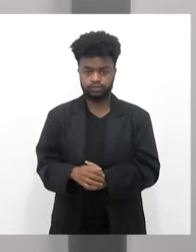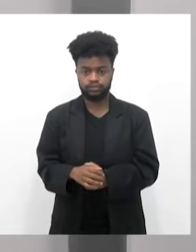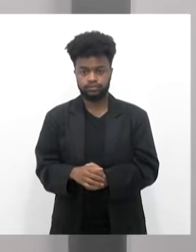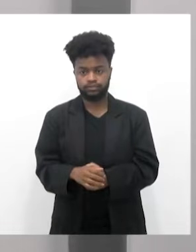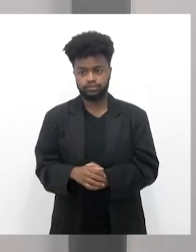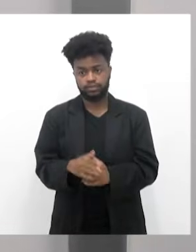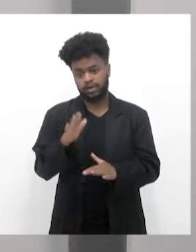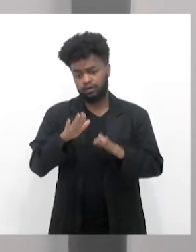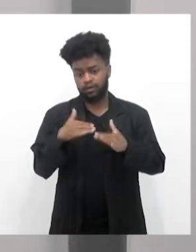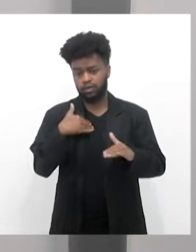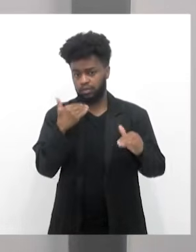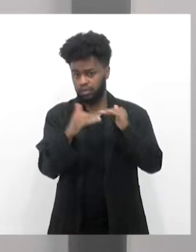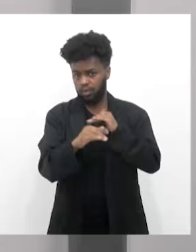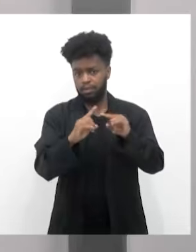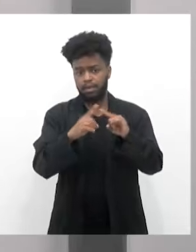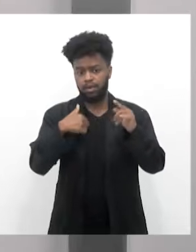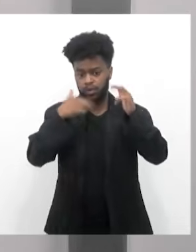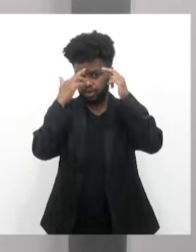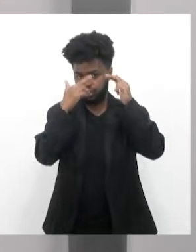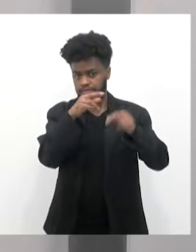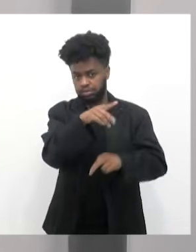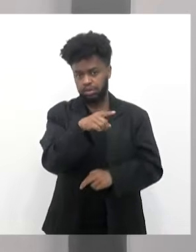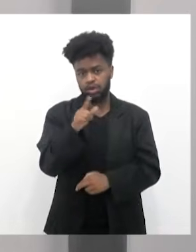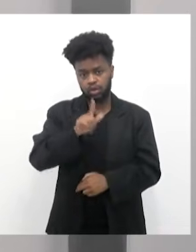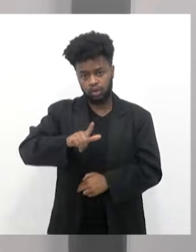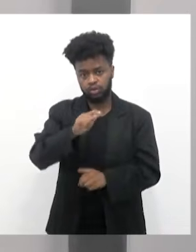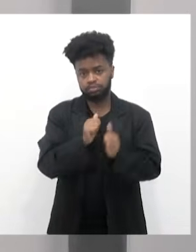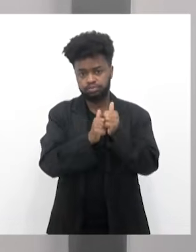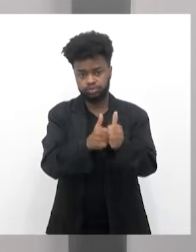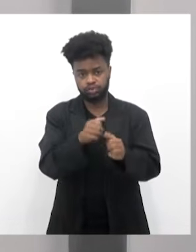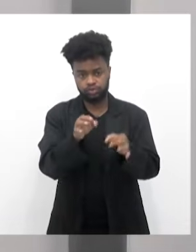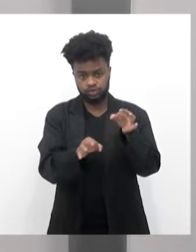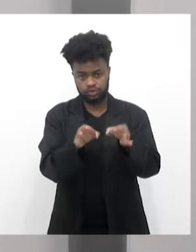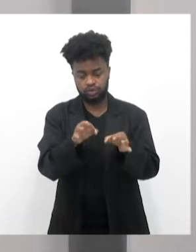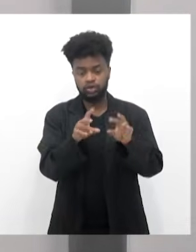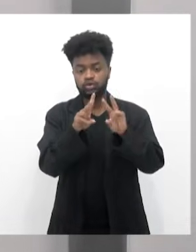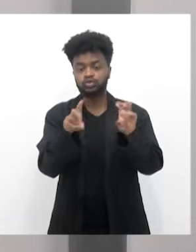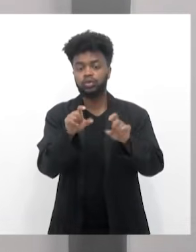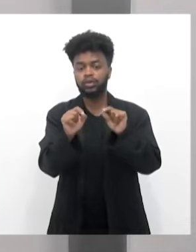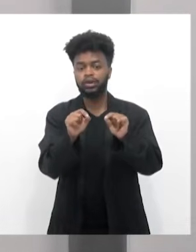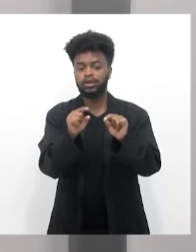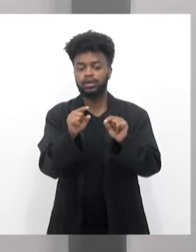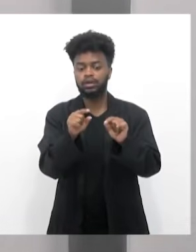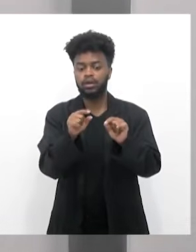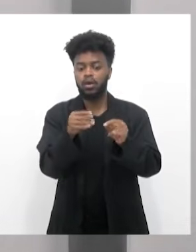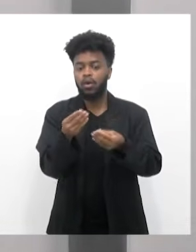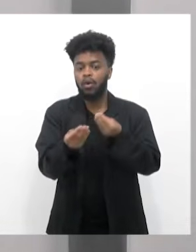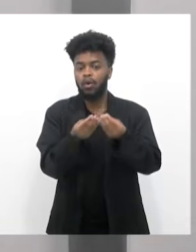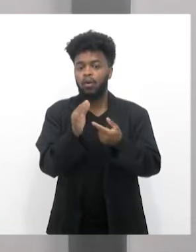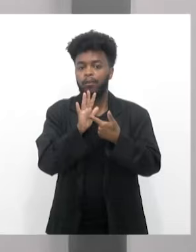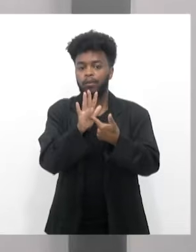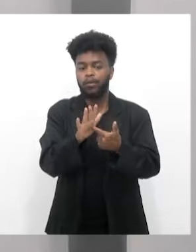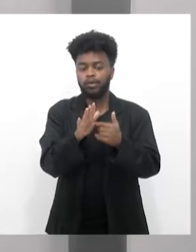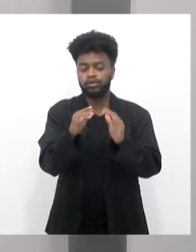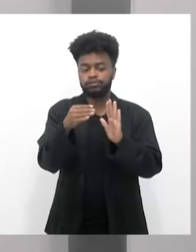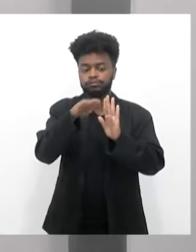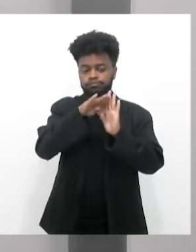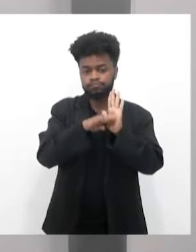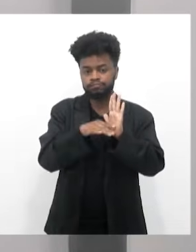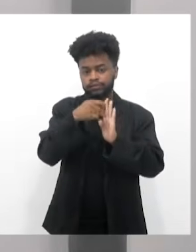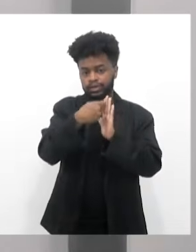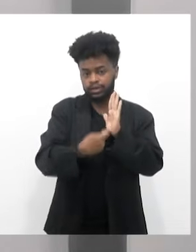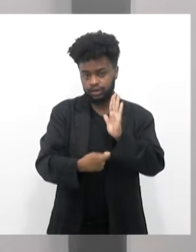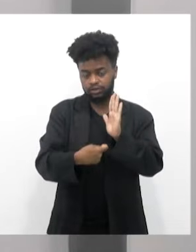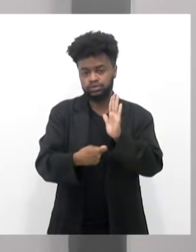os discorde, mas respeito a lógica jurídica, é sobre a literalidade da observância